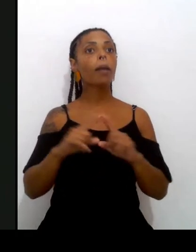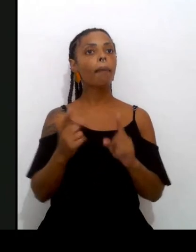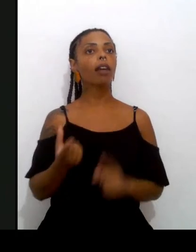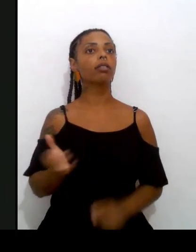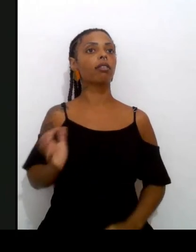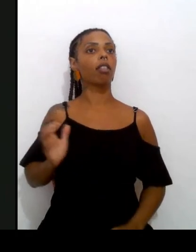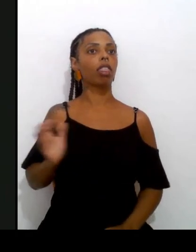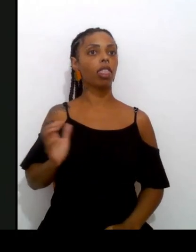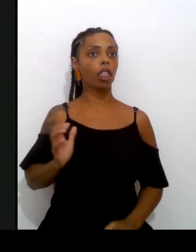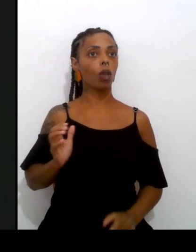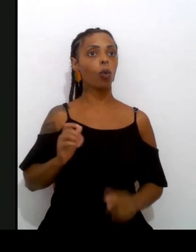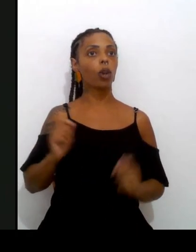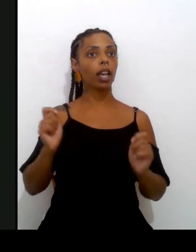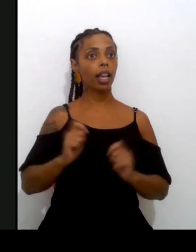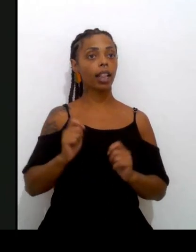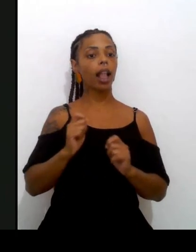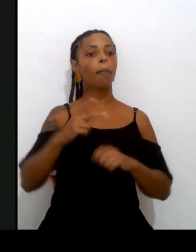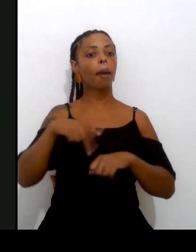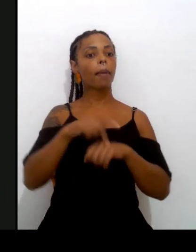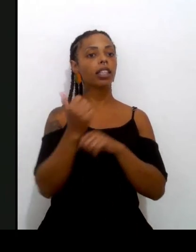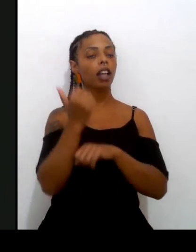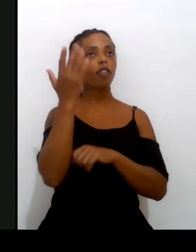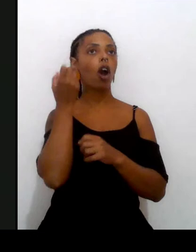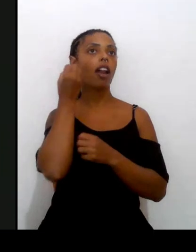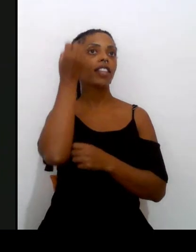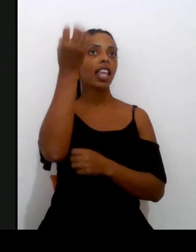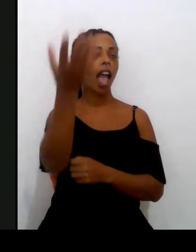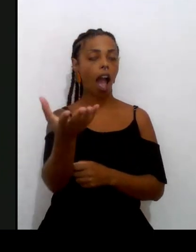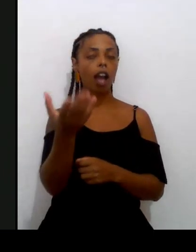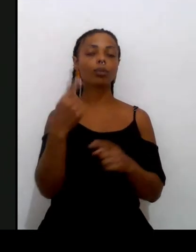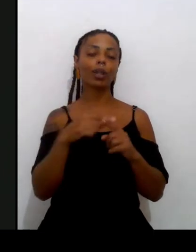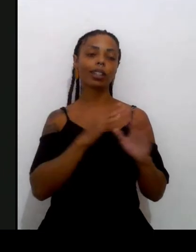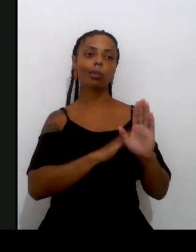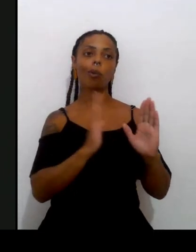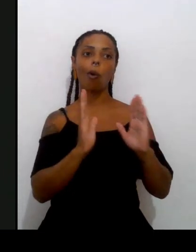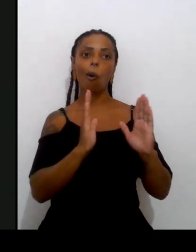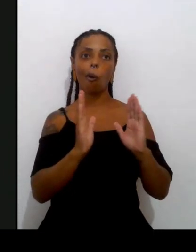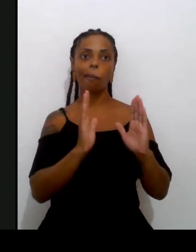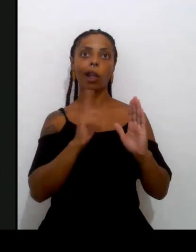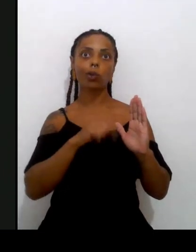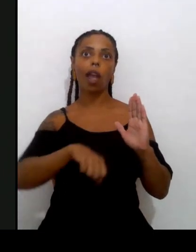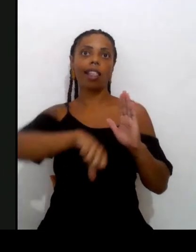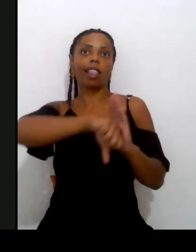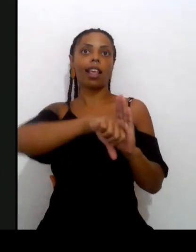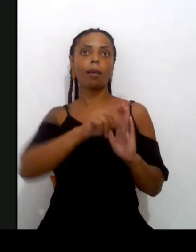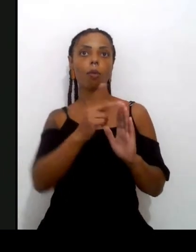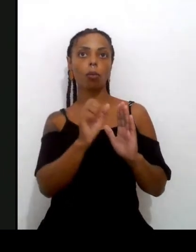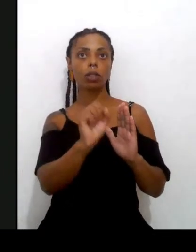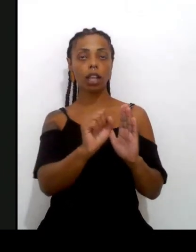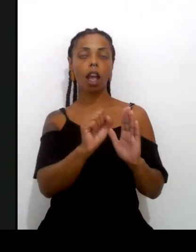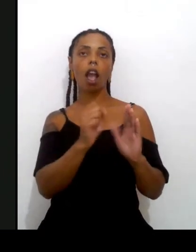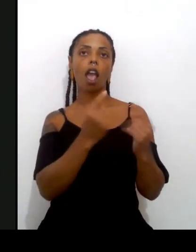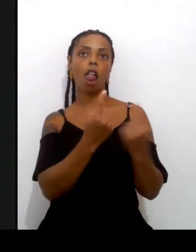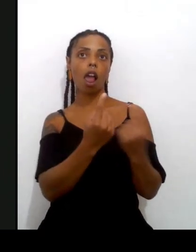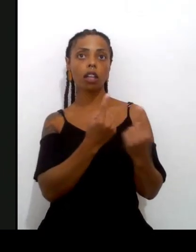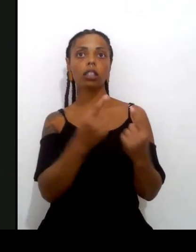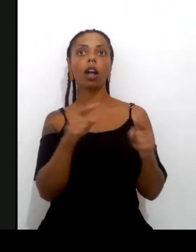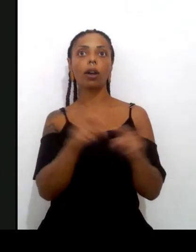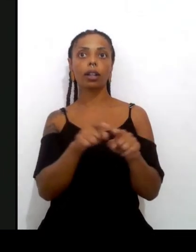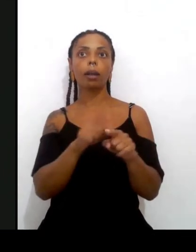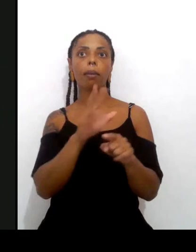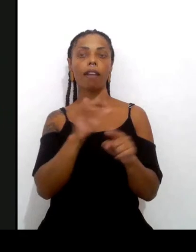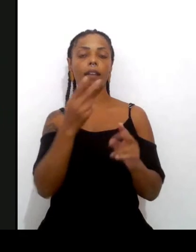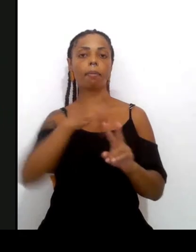em um momento em que a homossexualidade era criminalizada e as prisões estavam aumentando algo que é importante o destacar